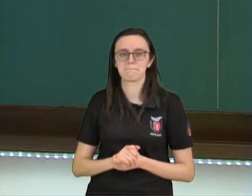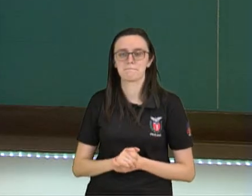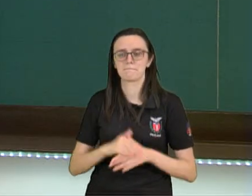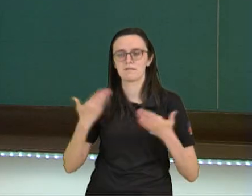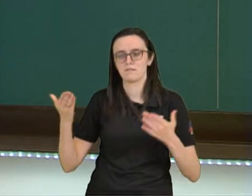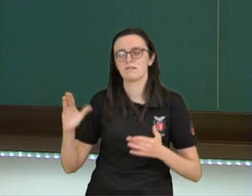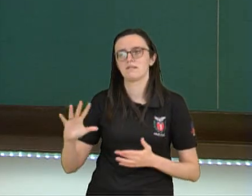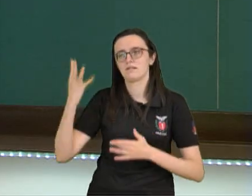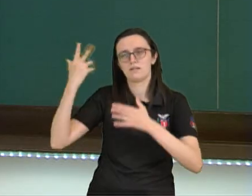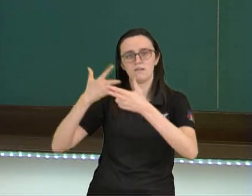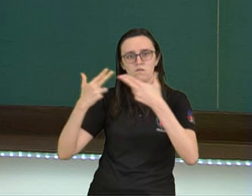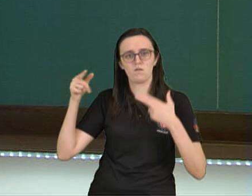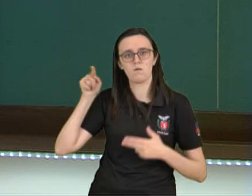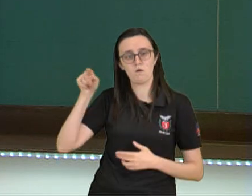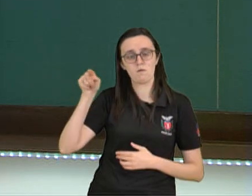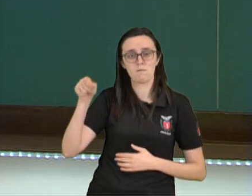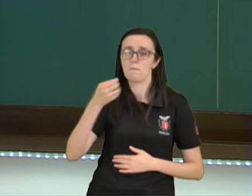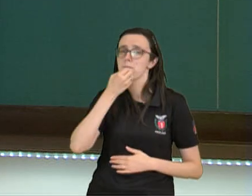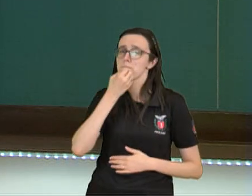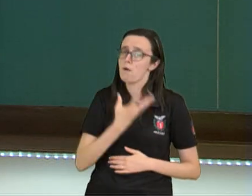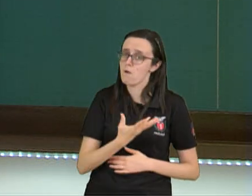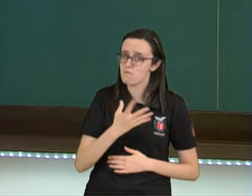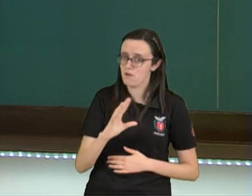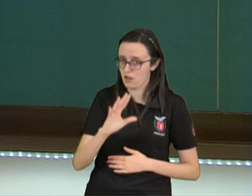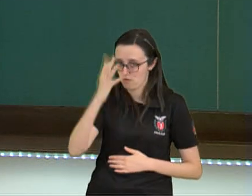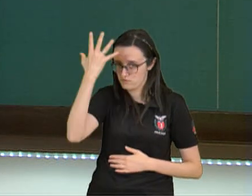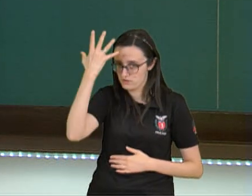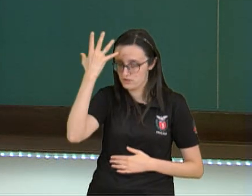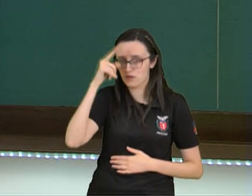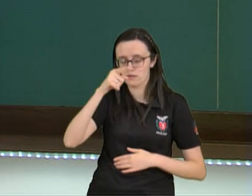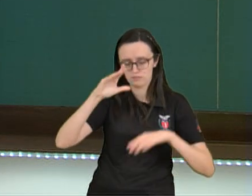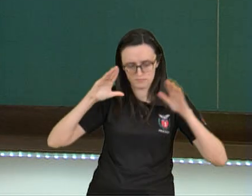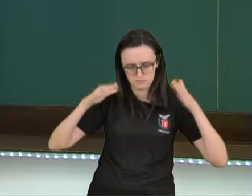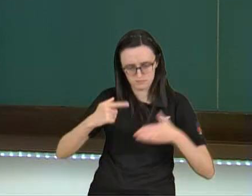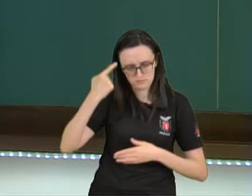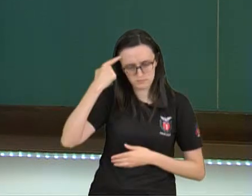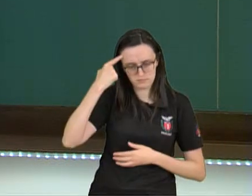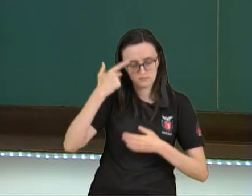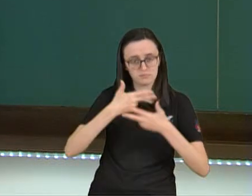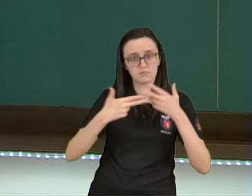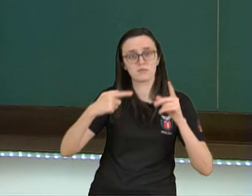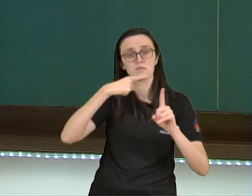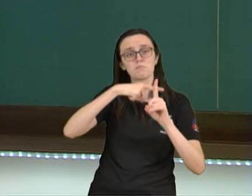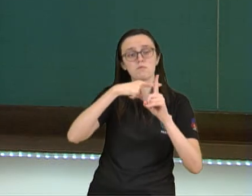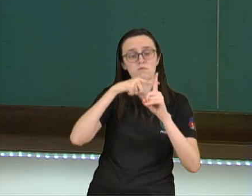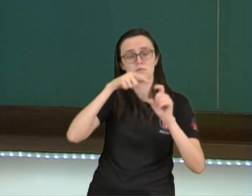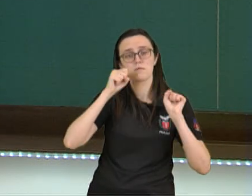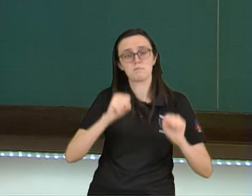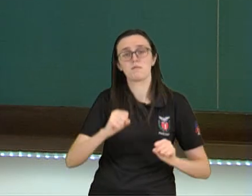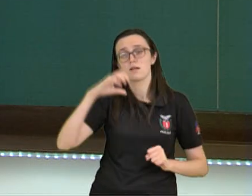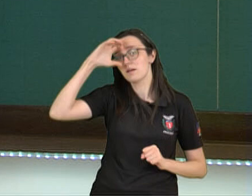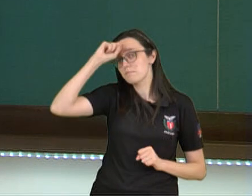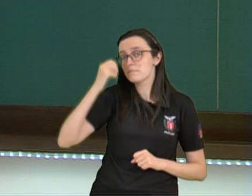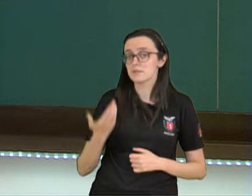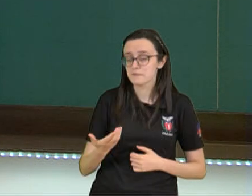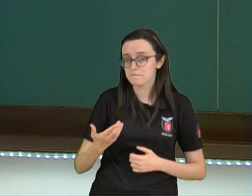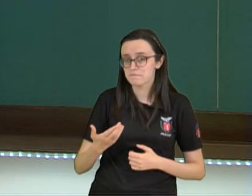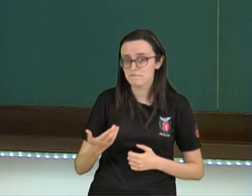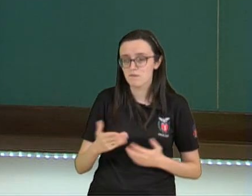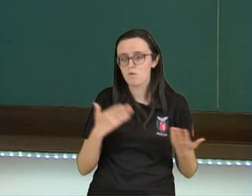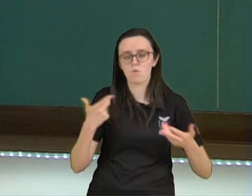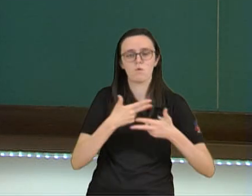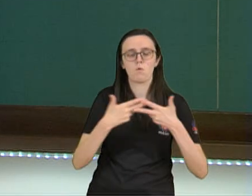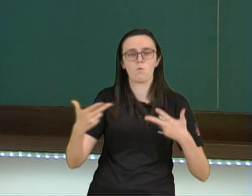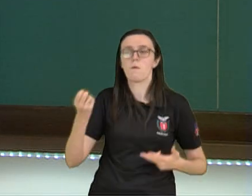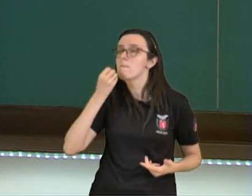Quando algo de bom acontecer, concentre-se nas lições positivas que poderá aprender. Quando algo